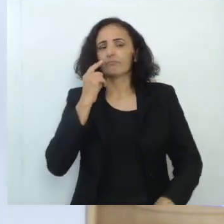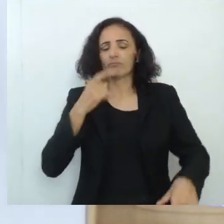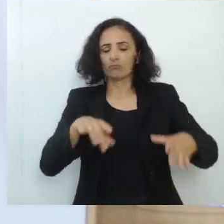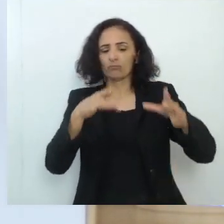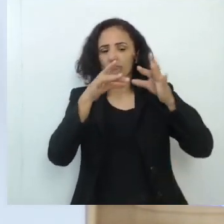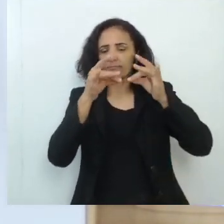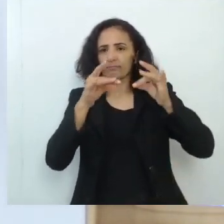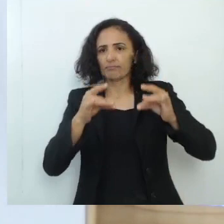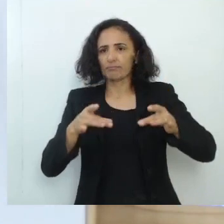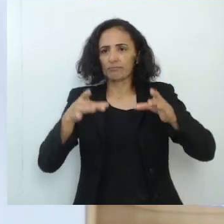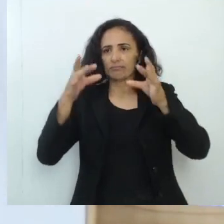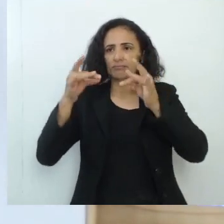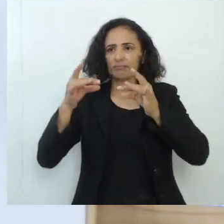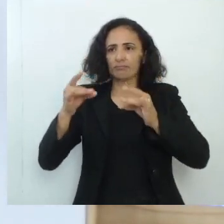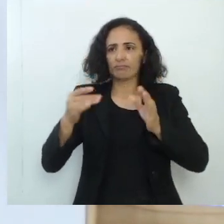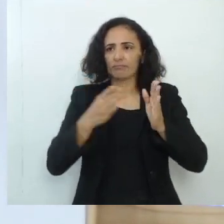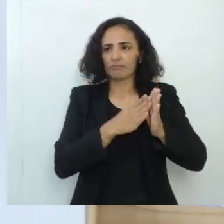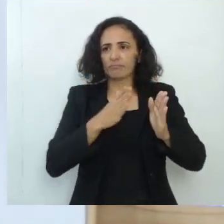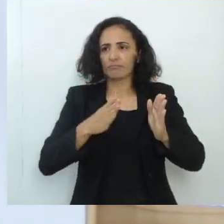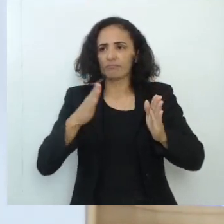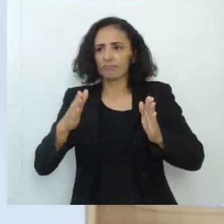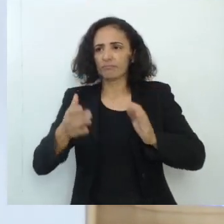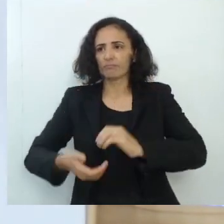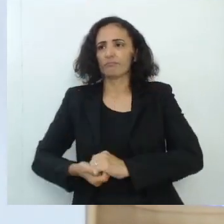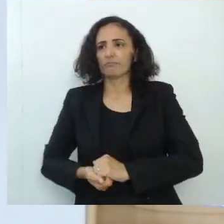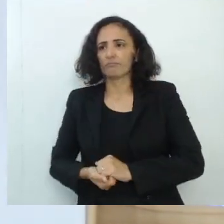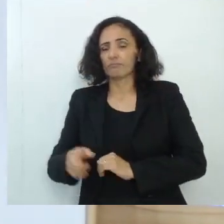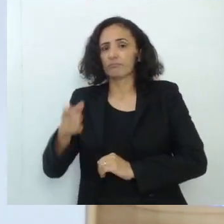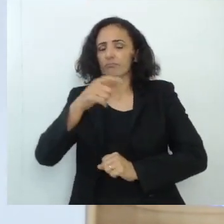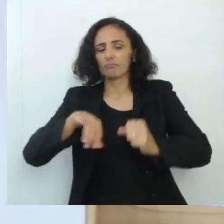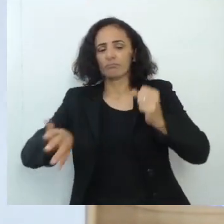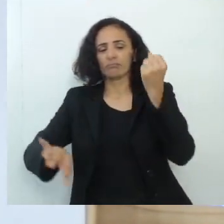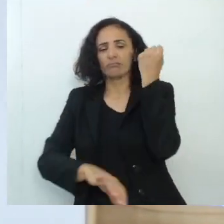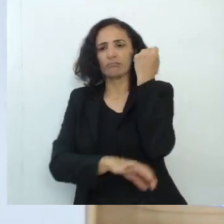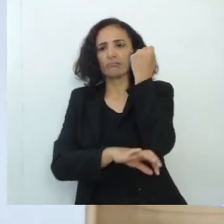Essas estruturazinhas são as raízes.